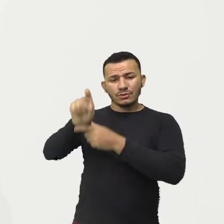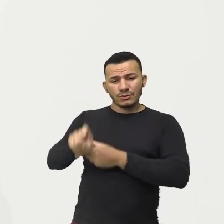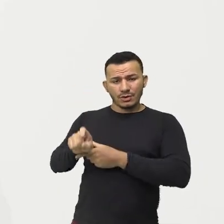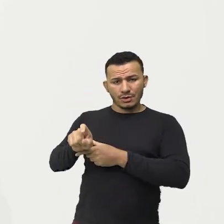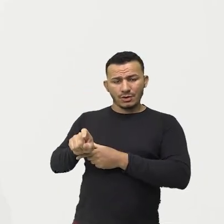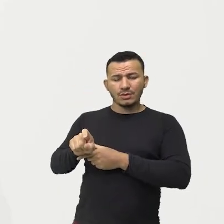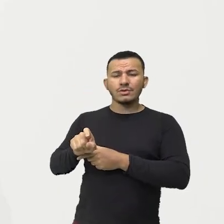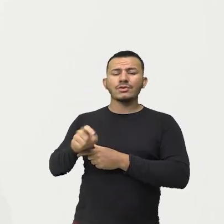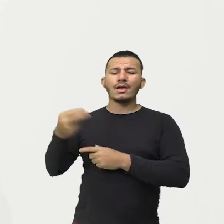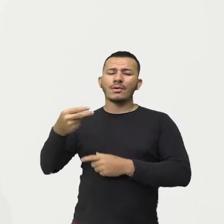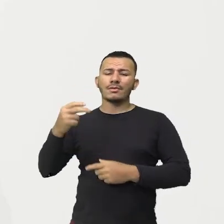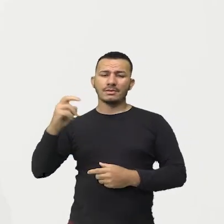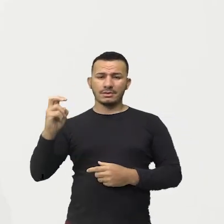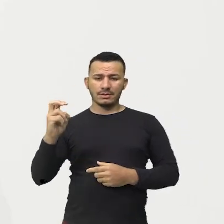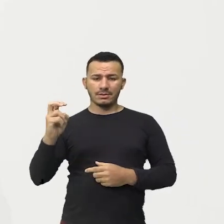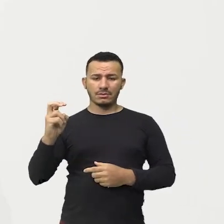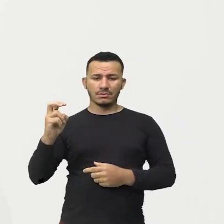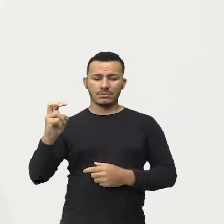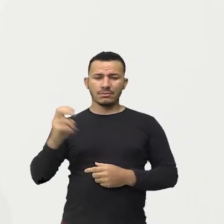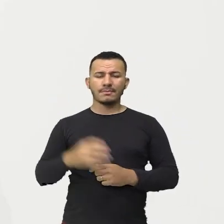x igual a 5